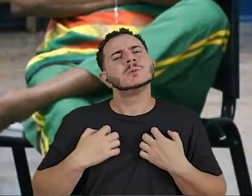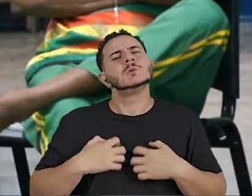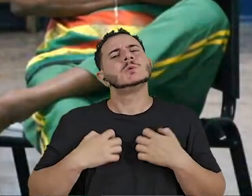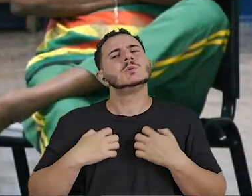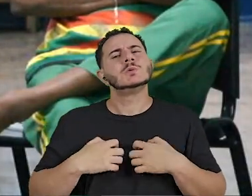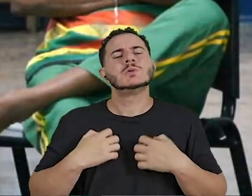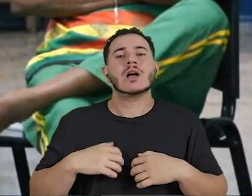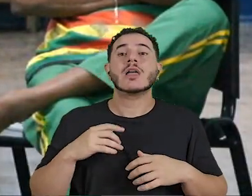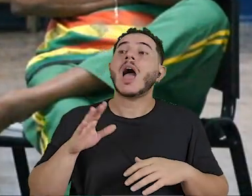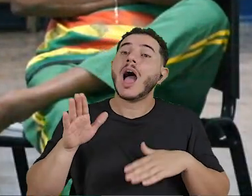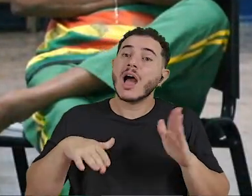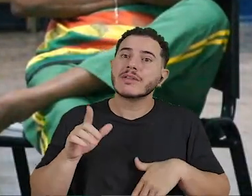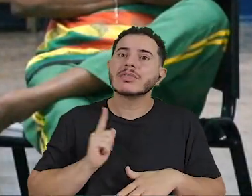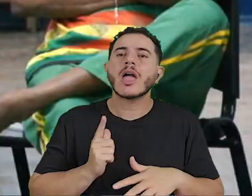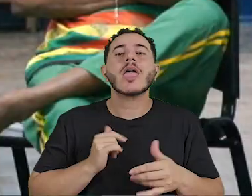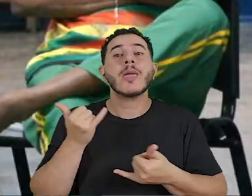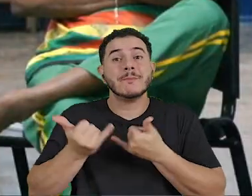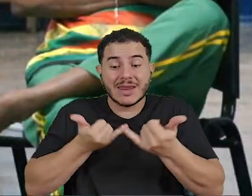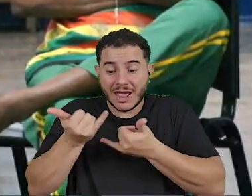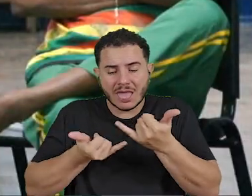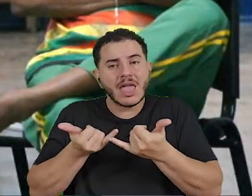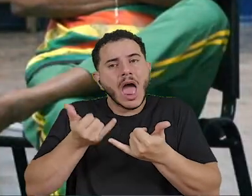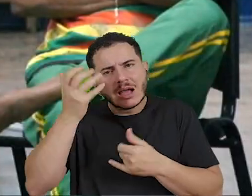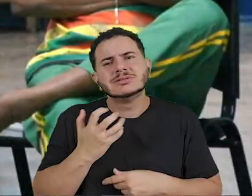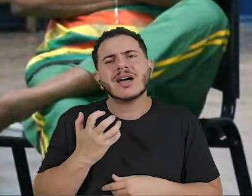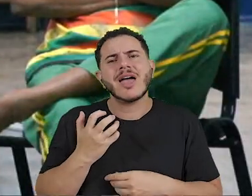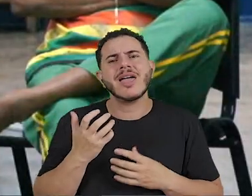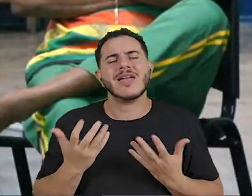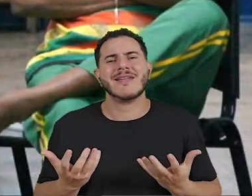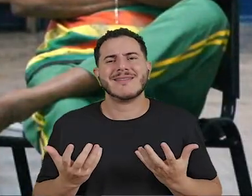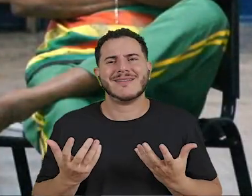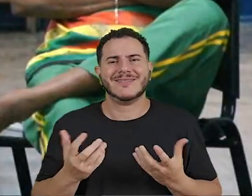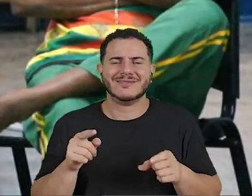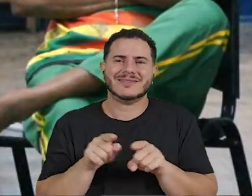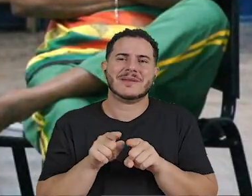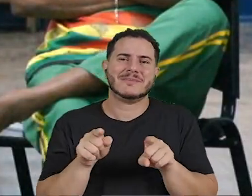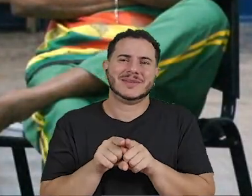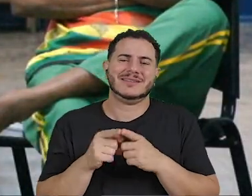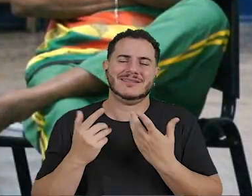tem brincadeira que é séria. Então, isso foi que